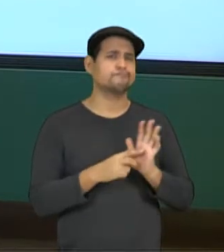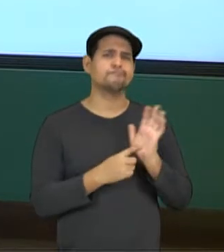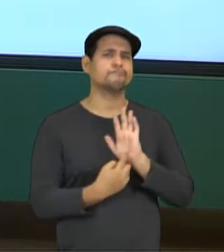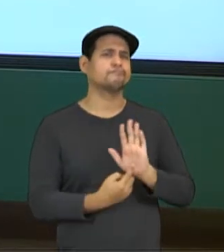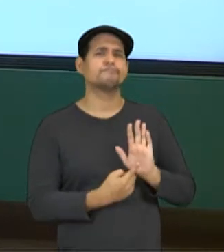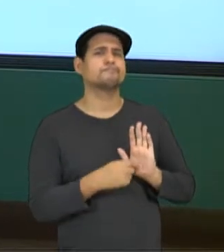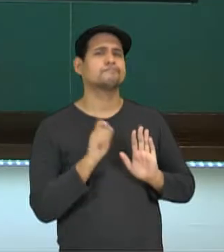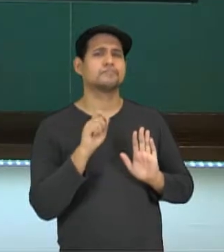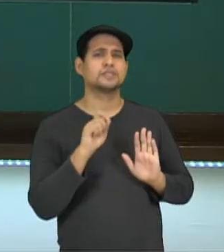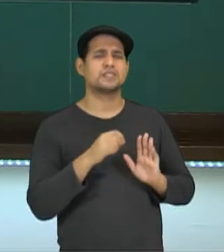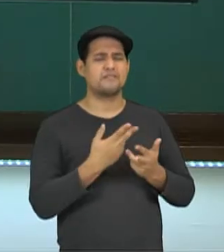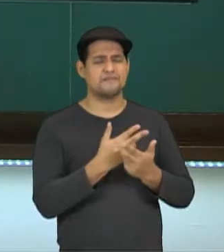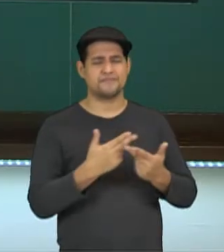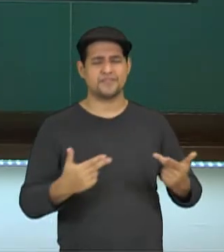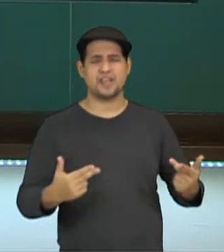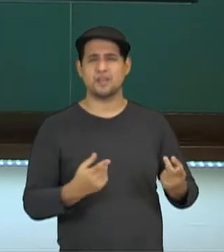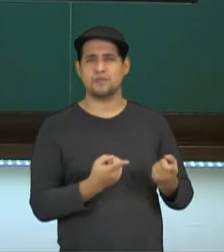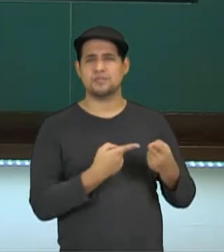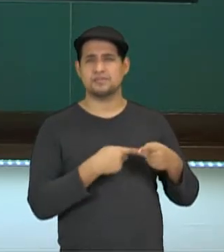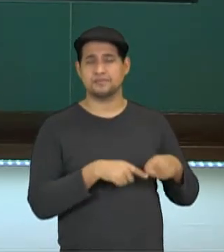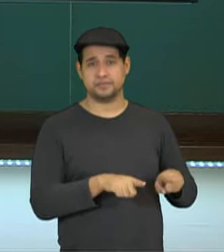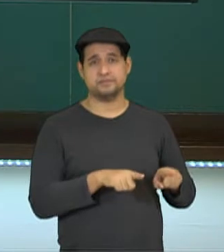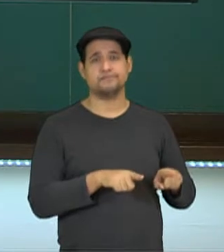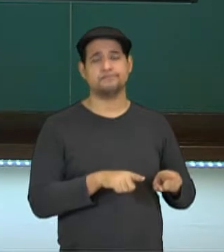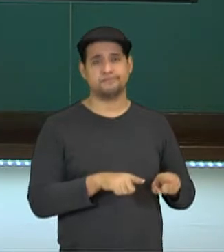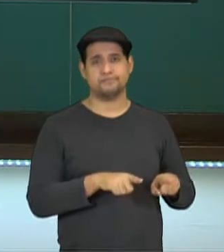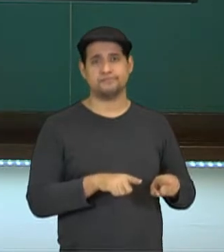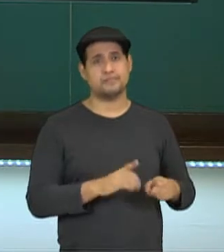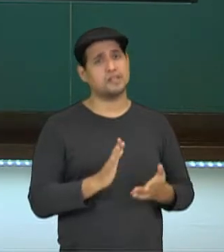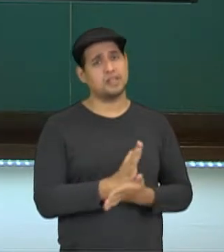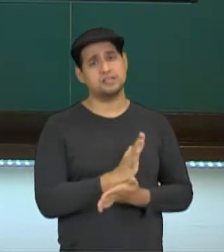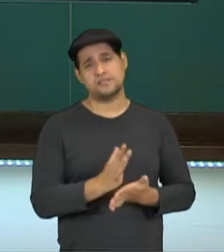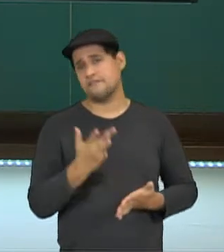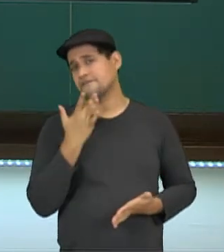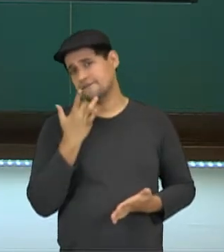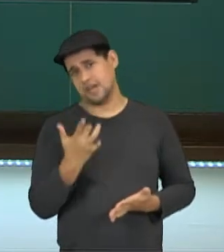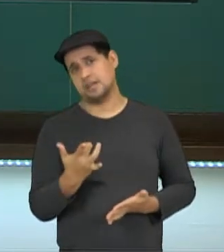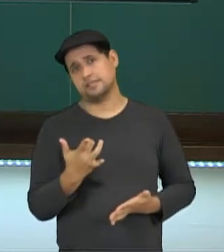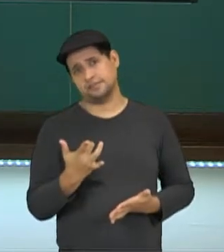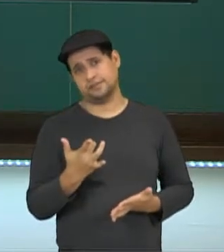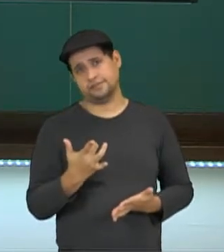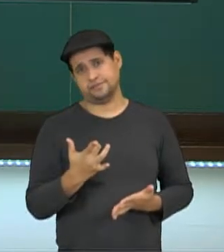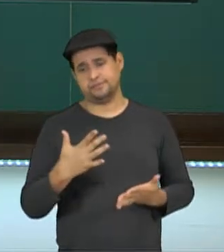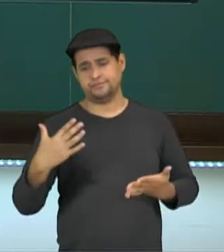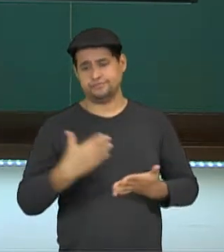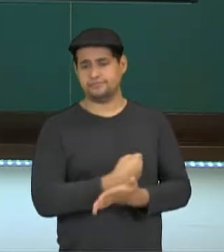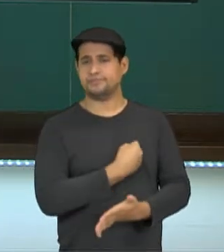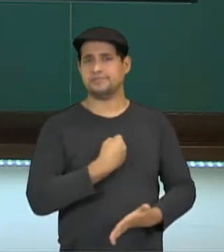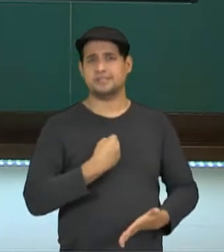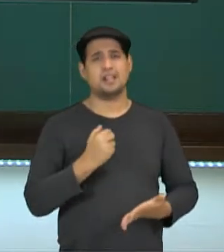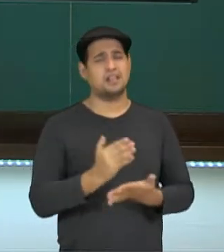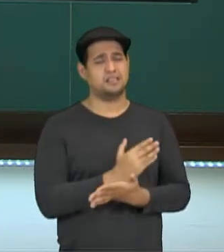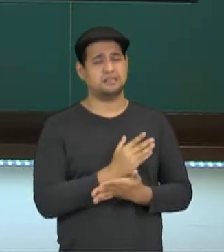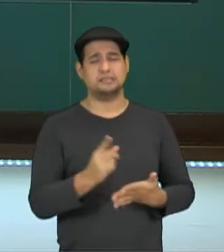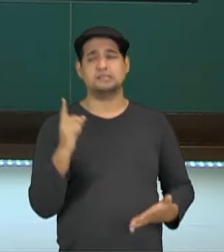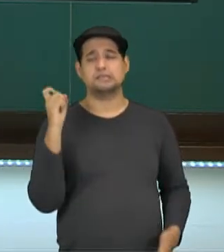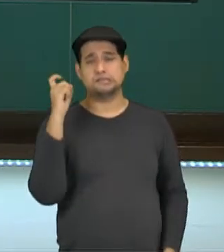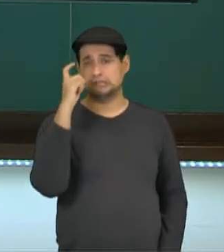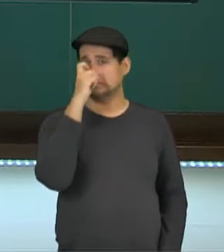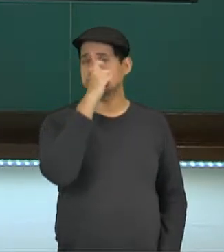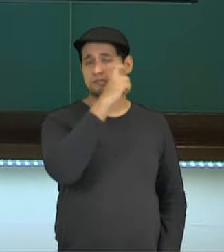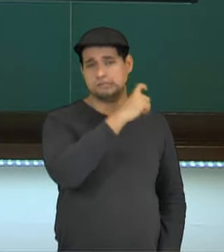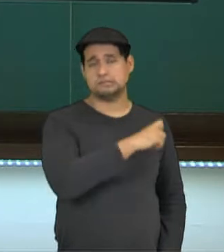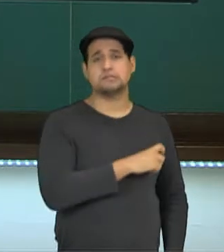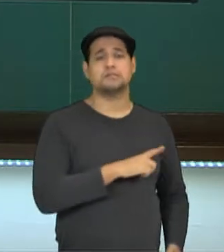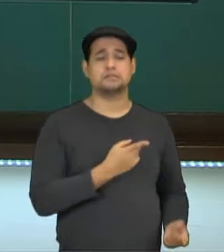apresenta grandes desafios, né? Às vezes fáceis de ser superados, né? Outros mais difíceis, né?